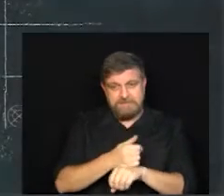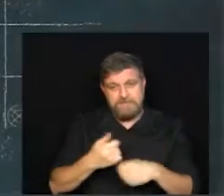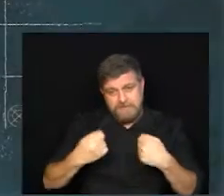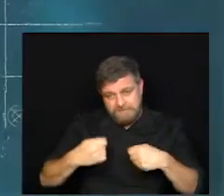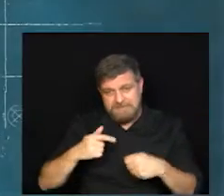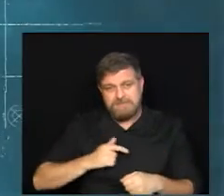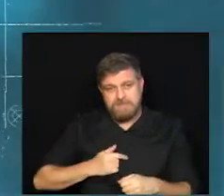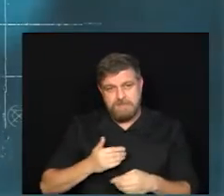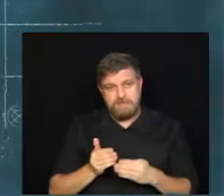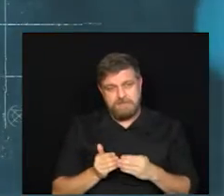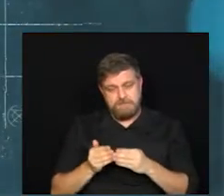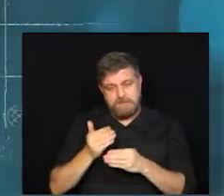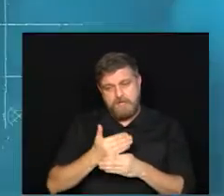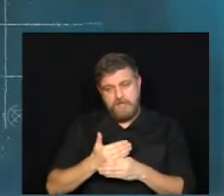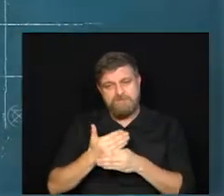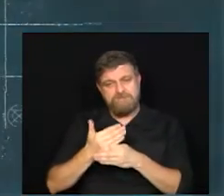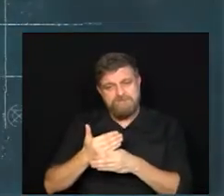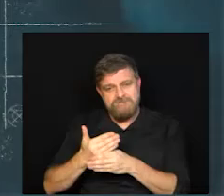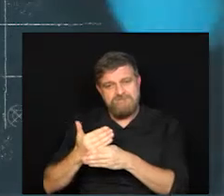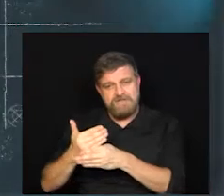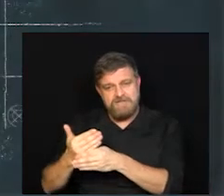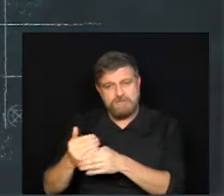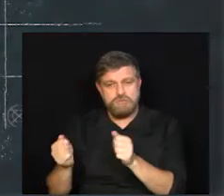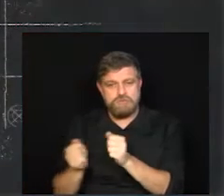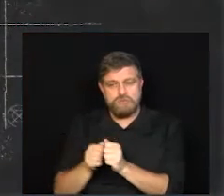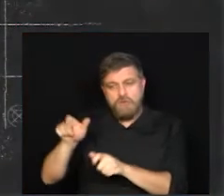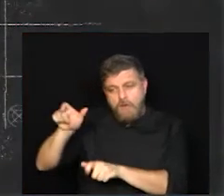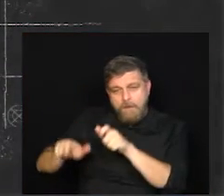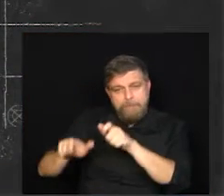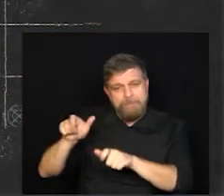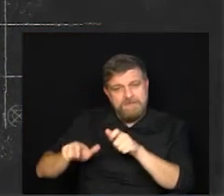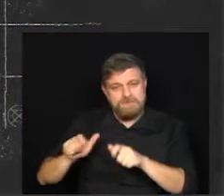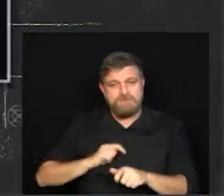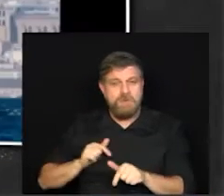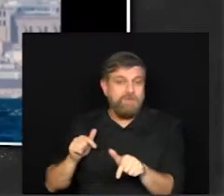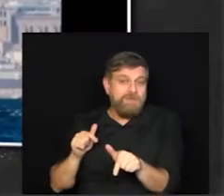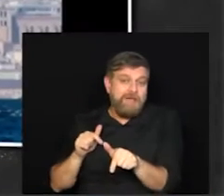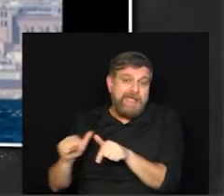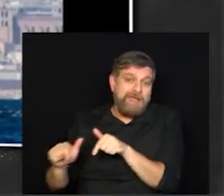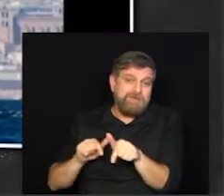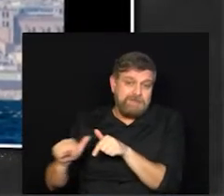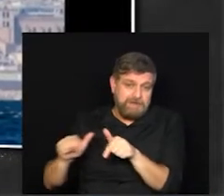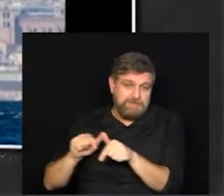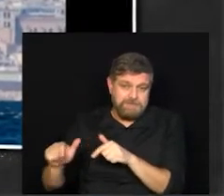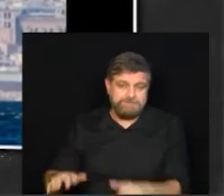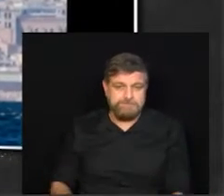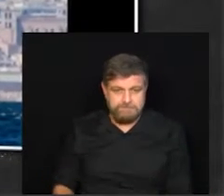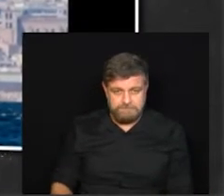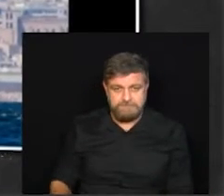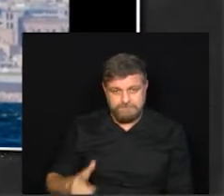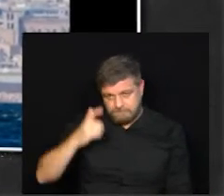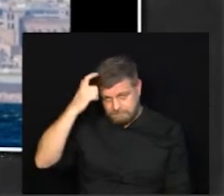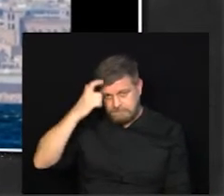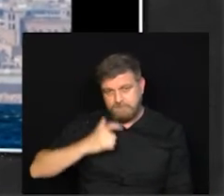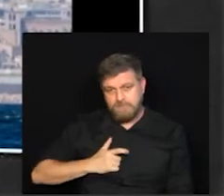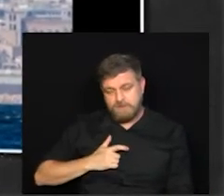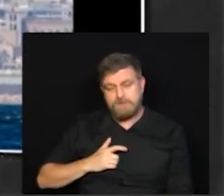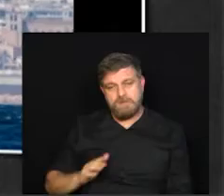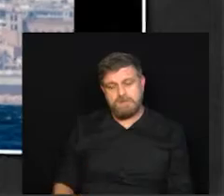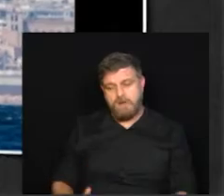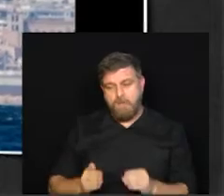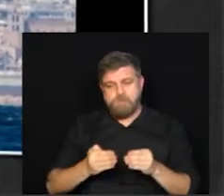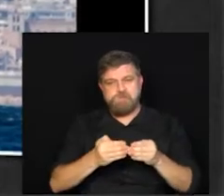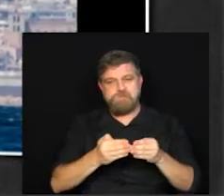eu velejo com outras pessoas, né, como um trabalho nessas outras classes de barcos maiores,